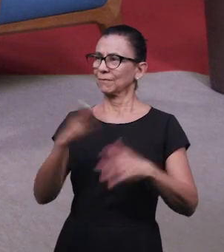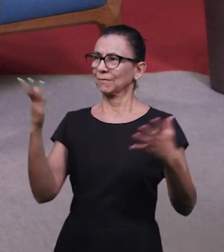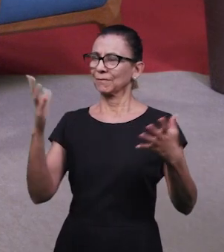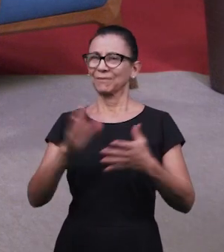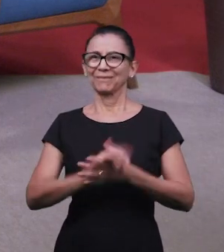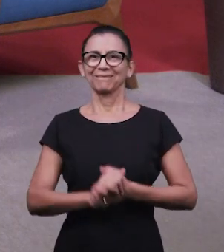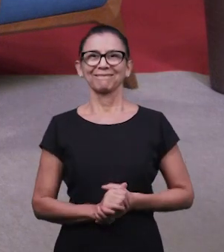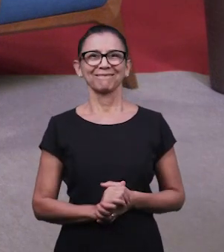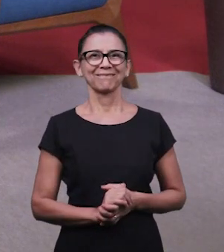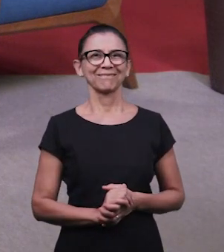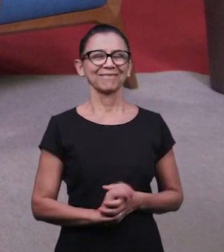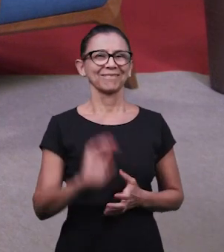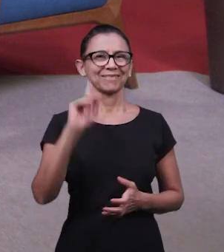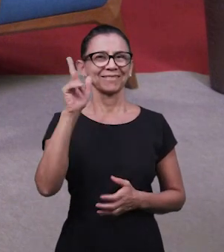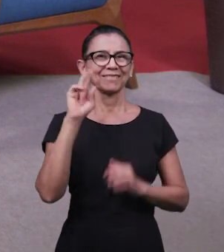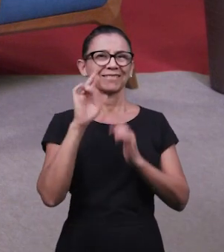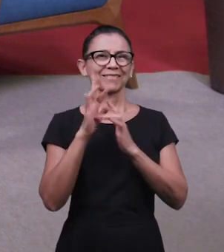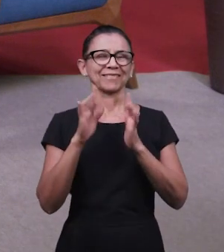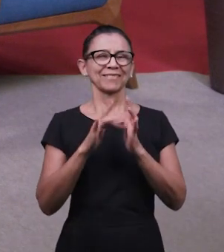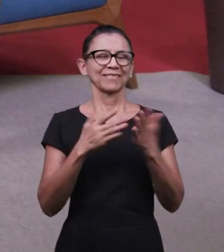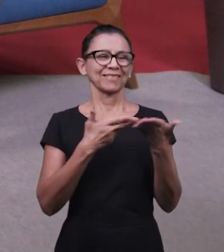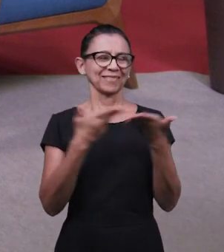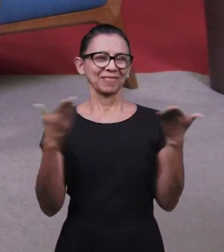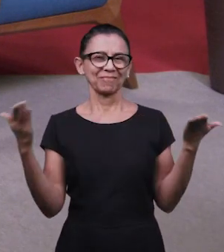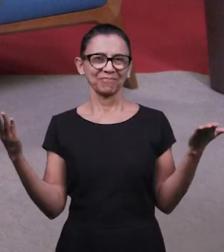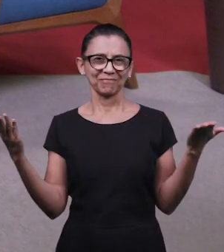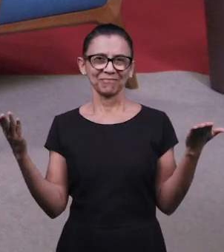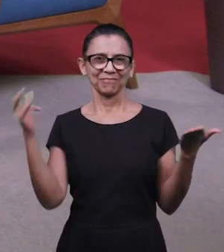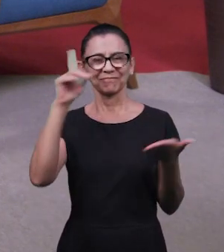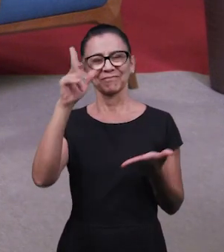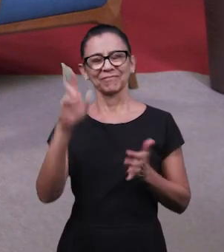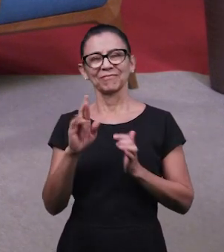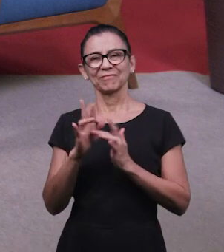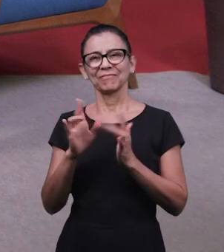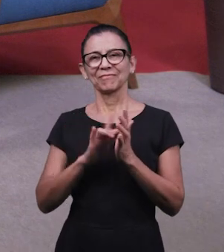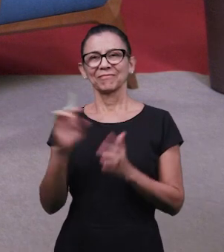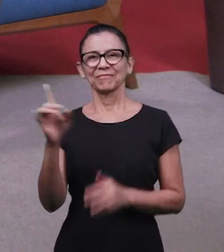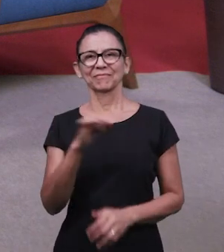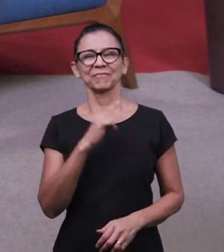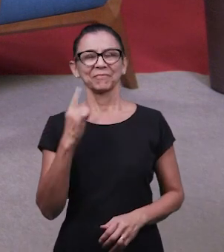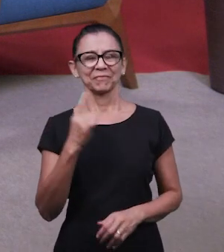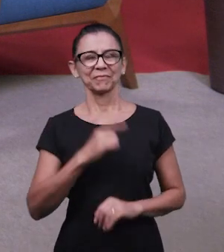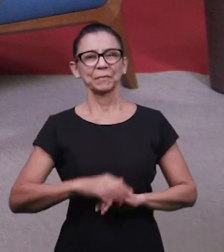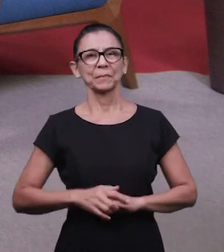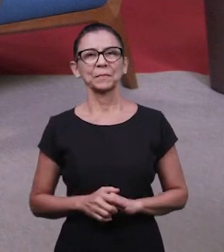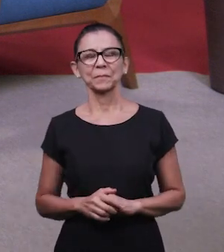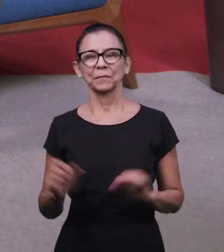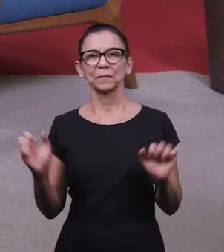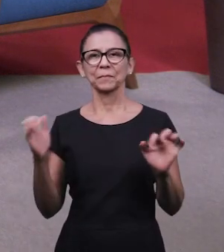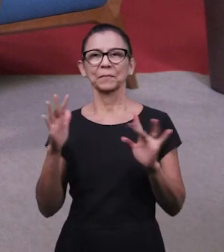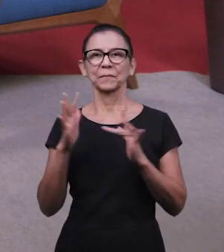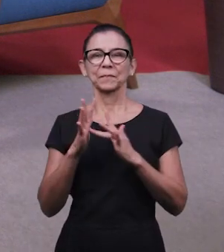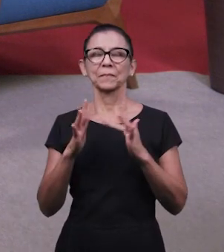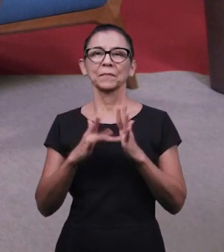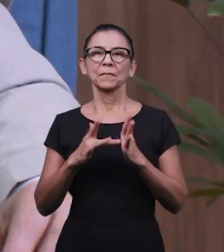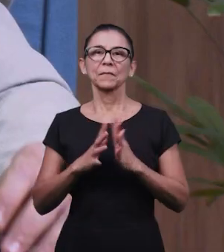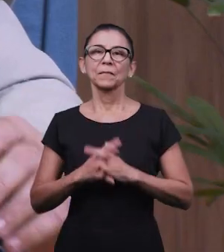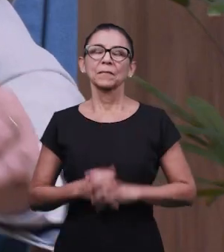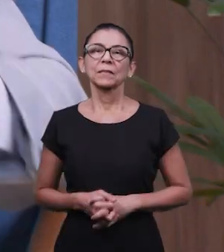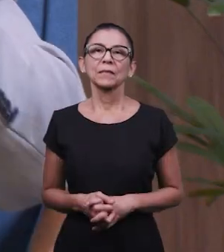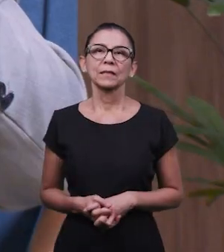abordar na próxima semana, tá bom? Bom, eu aqui me despeço de vocês, agradecendo pela presença dos 2, foi uma bênção, a paz do Senhor. Esse